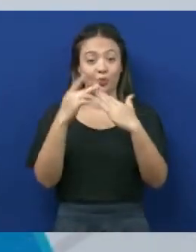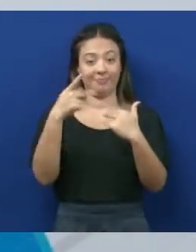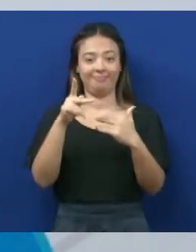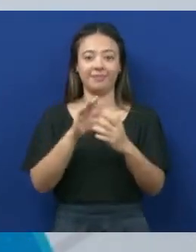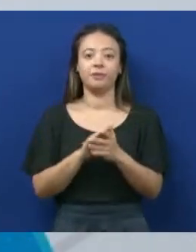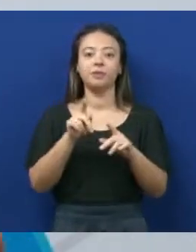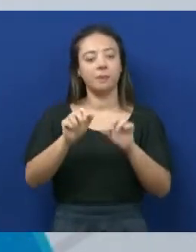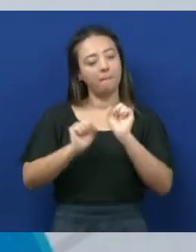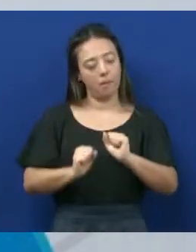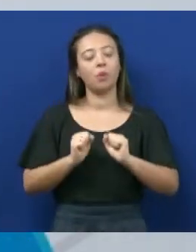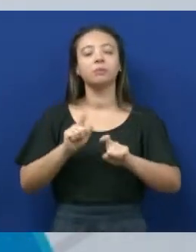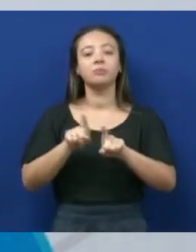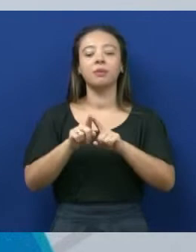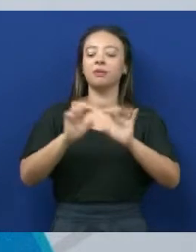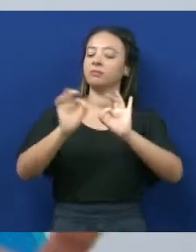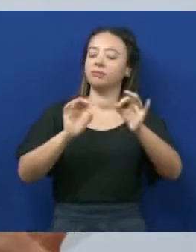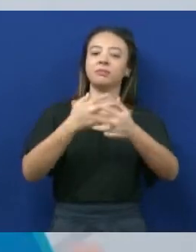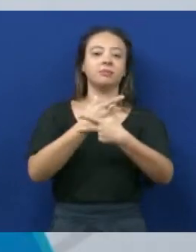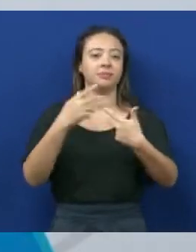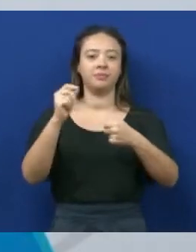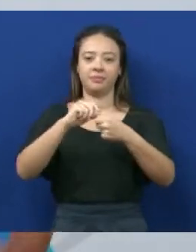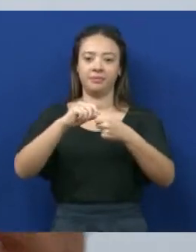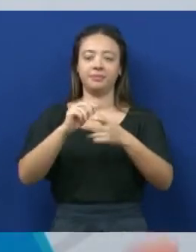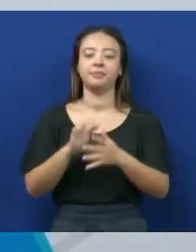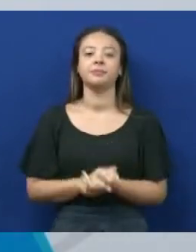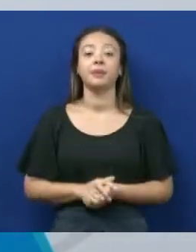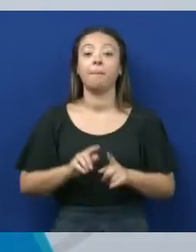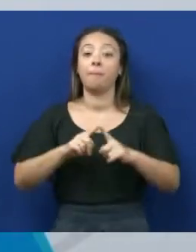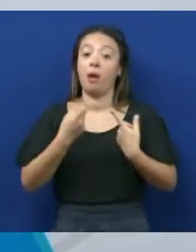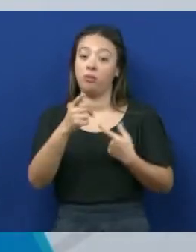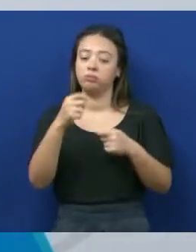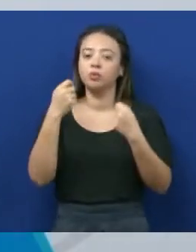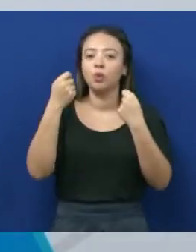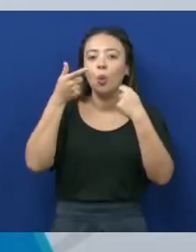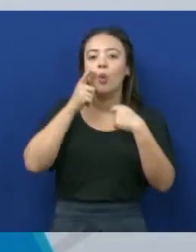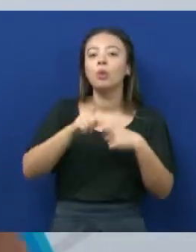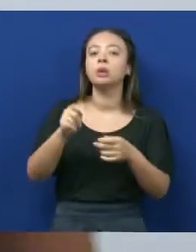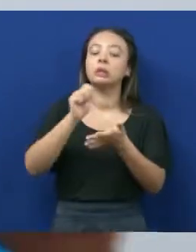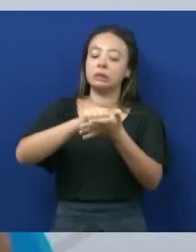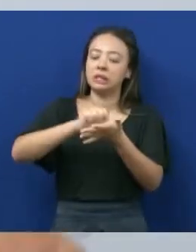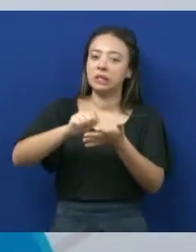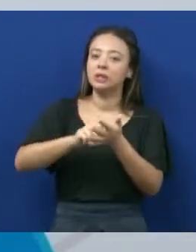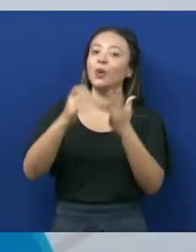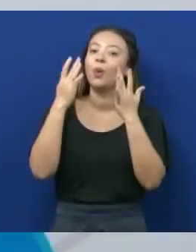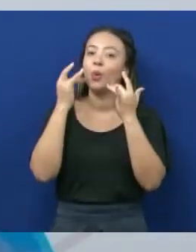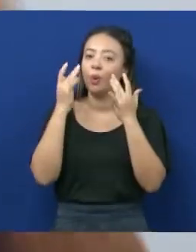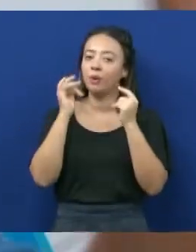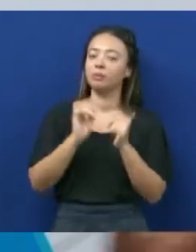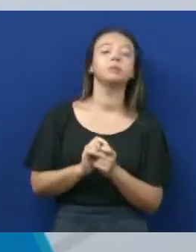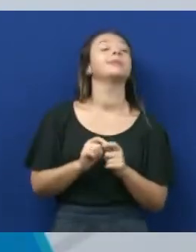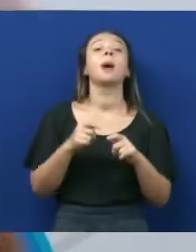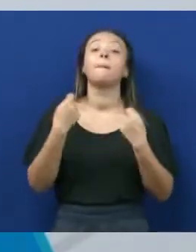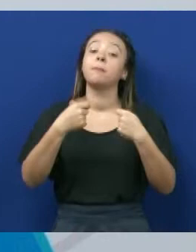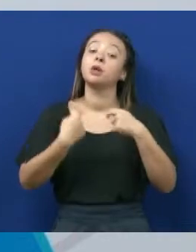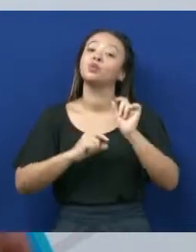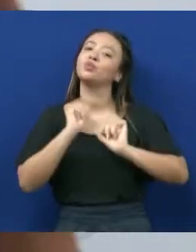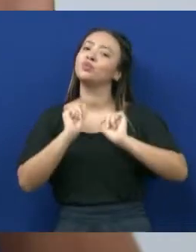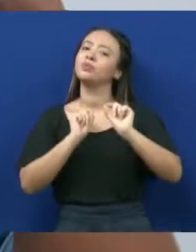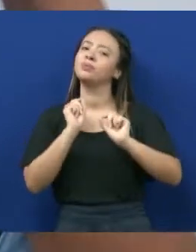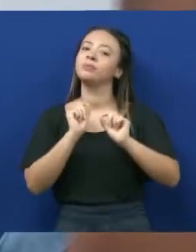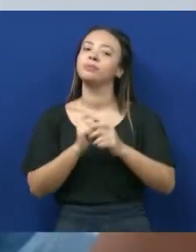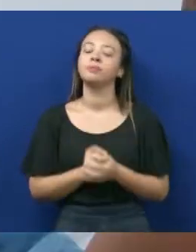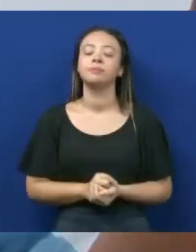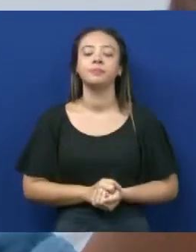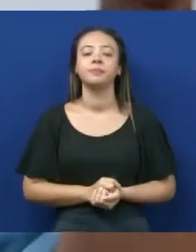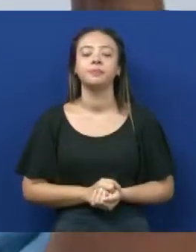pode fazer. Só que assim, pessoal, para você escrever uma peça de teatro, é igual a redação de Enem, de vestibular. Você tem que